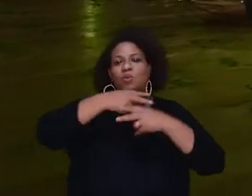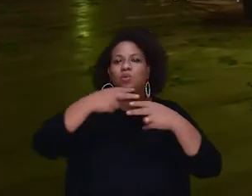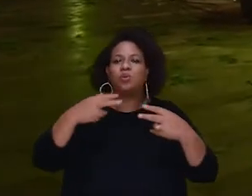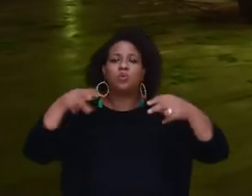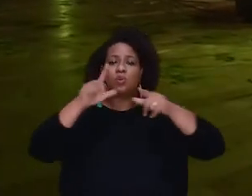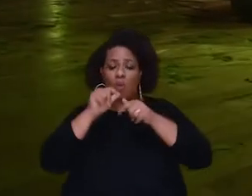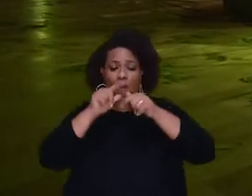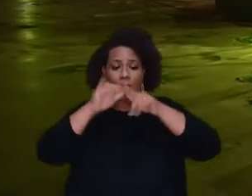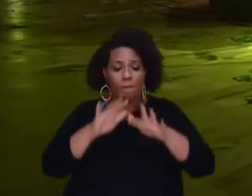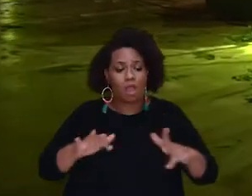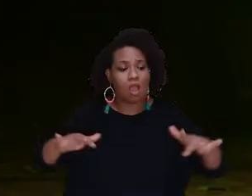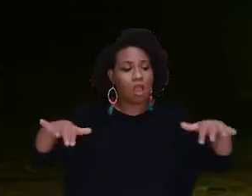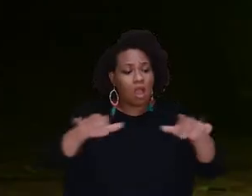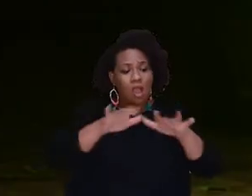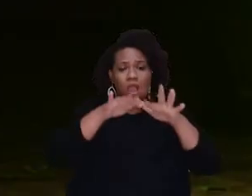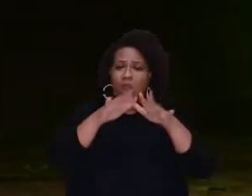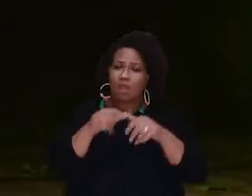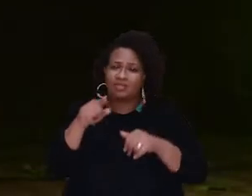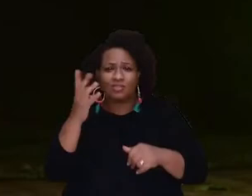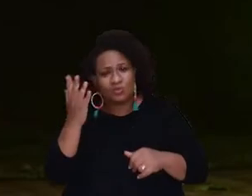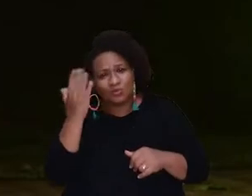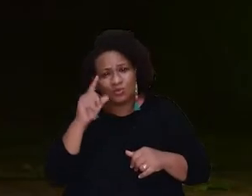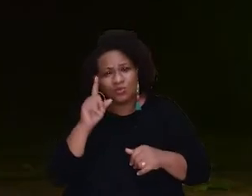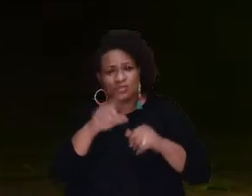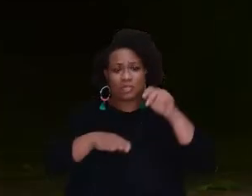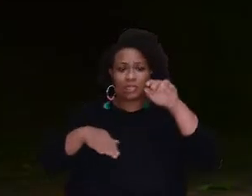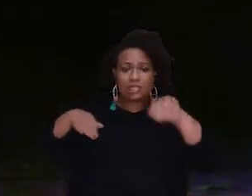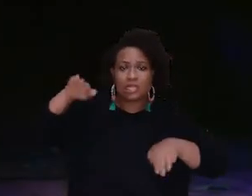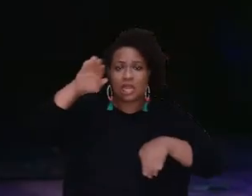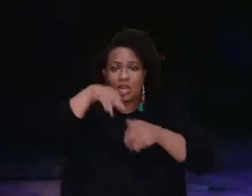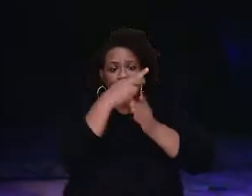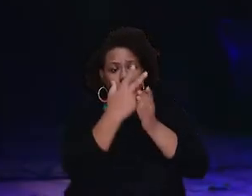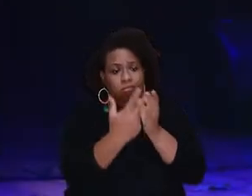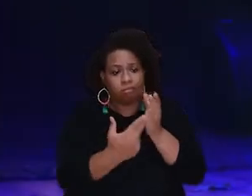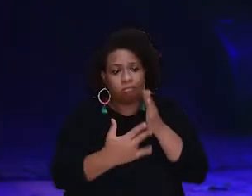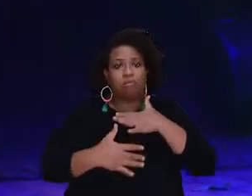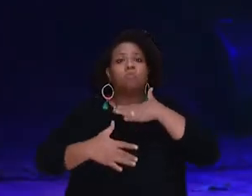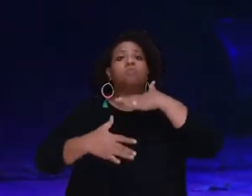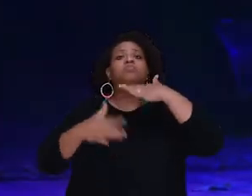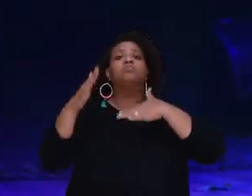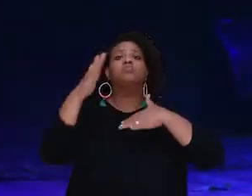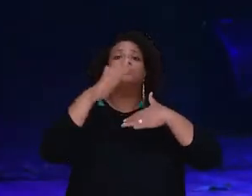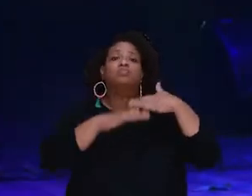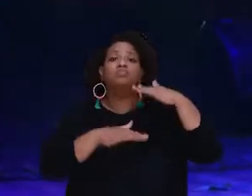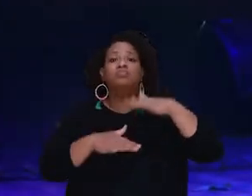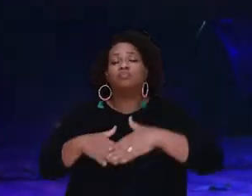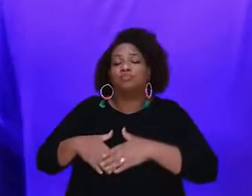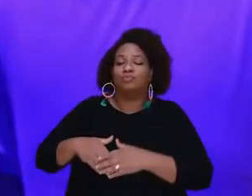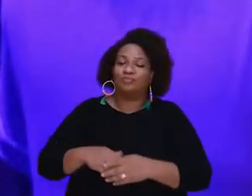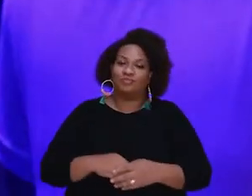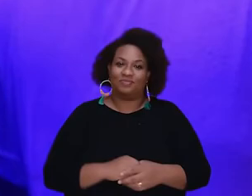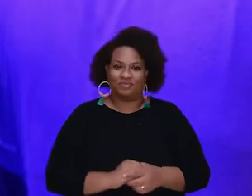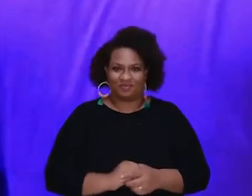Brisa que vem do mar, enche meu copo de espuma, triste de quem não sabe de nada e mergulha e se